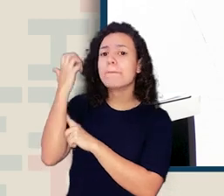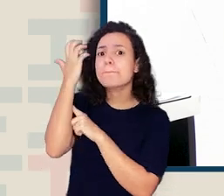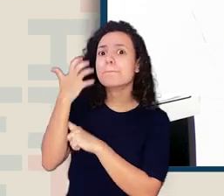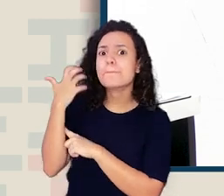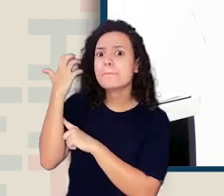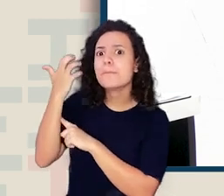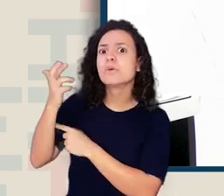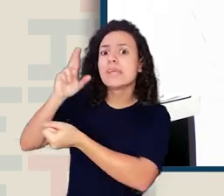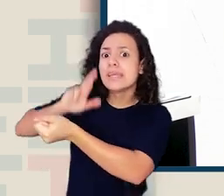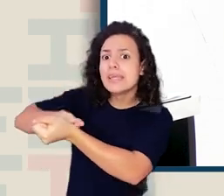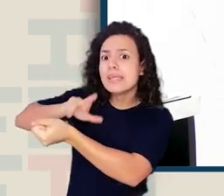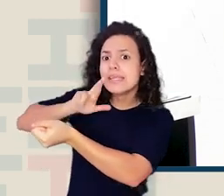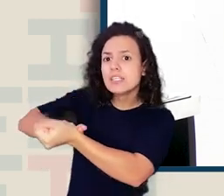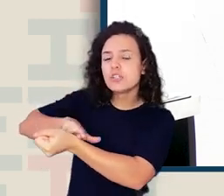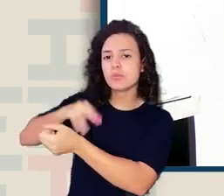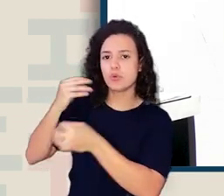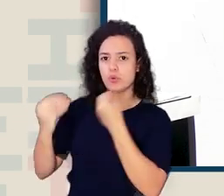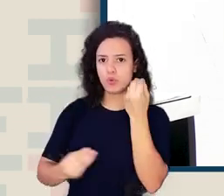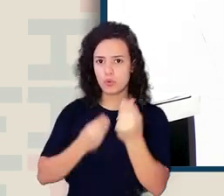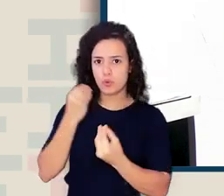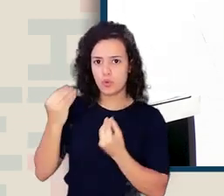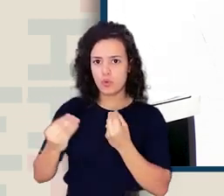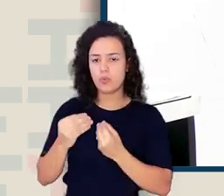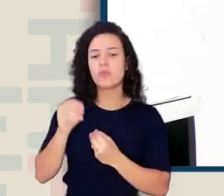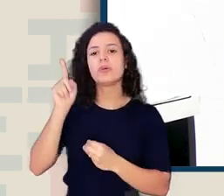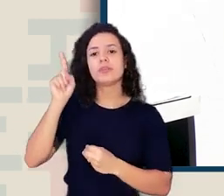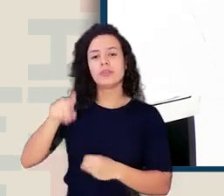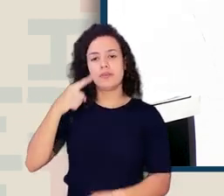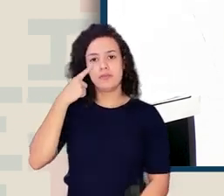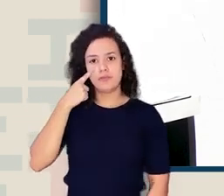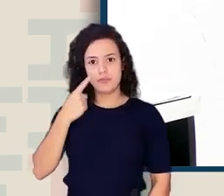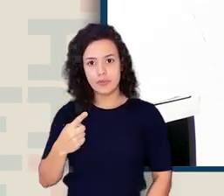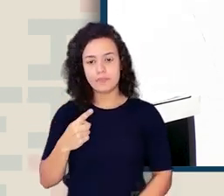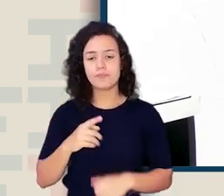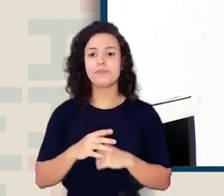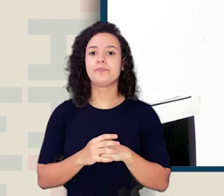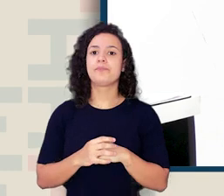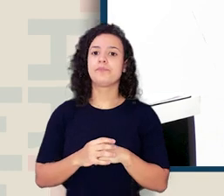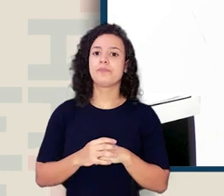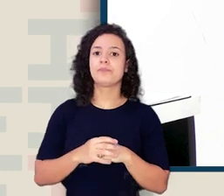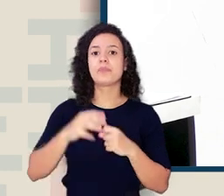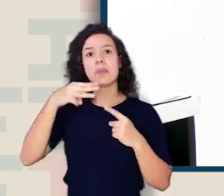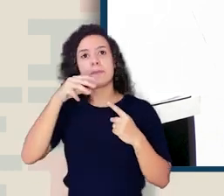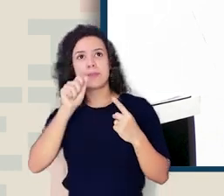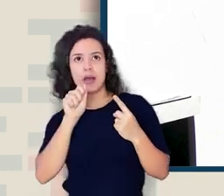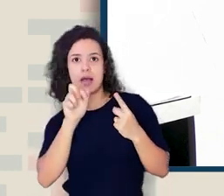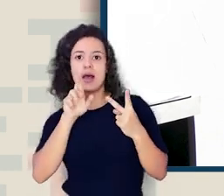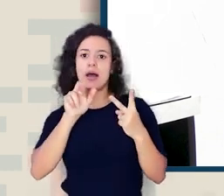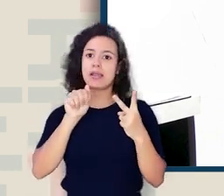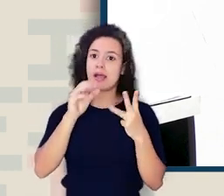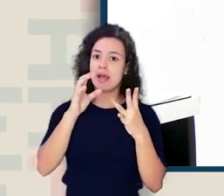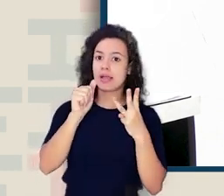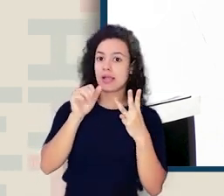as células pontuadas, a gente vai ter, basicamente, nesse tipo de interpretação.